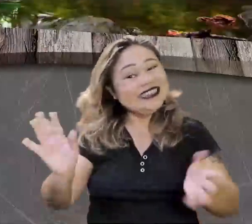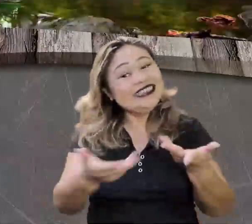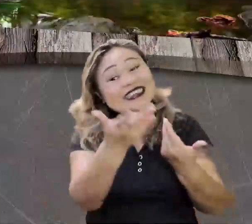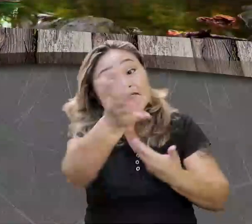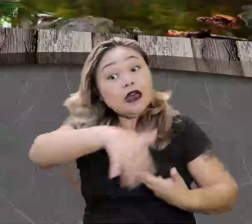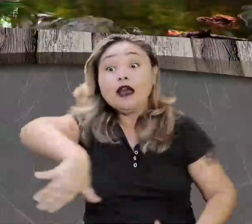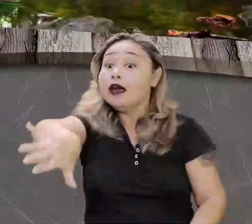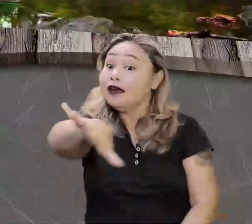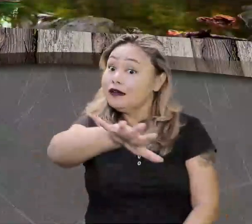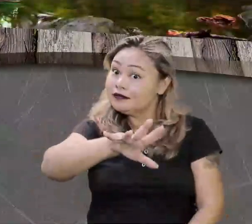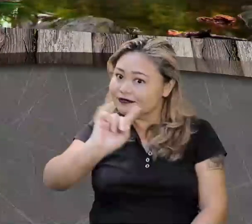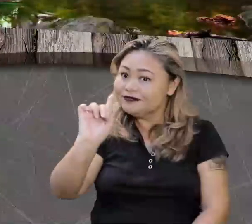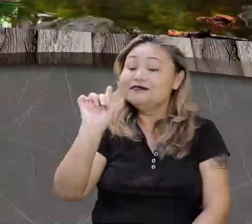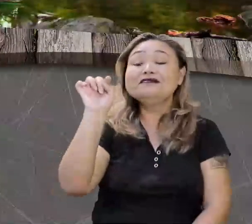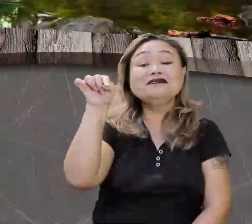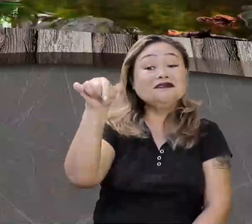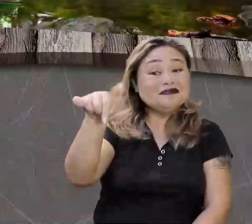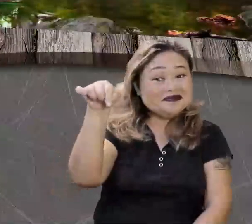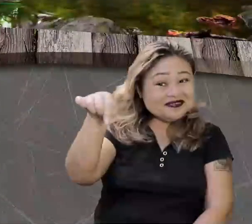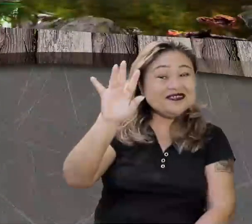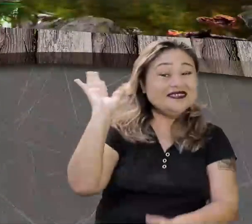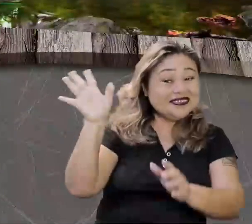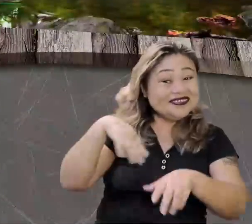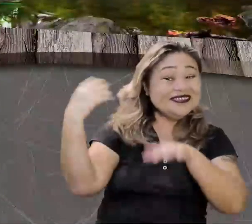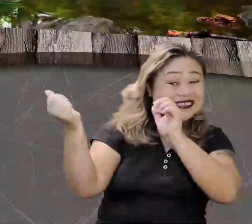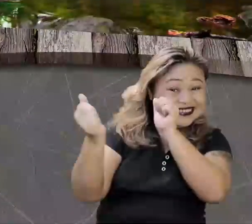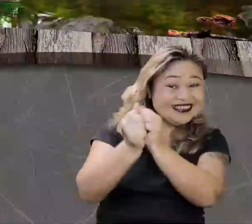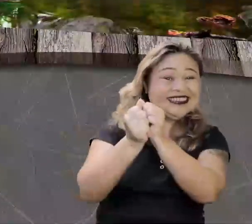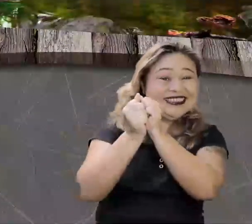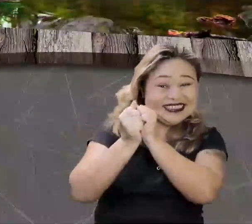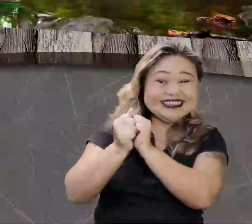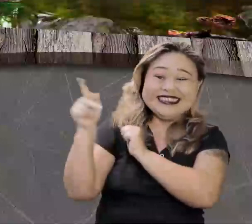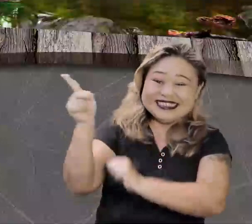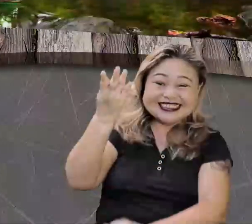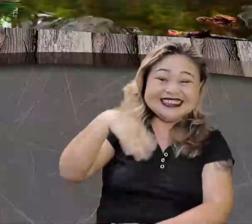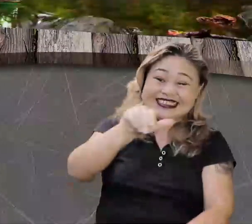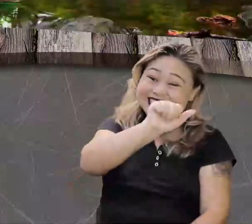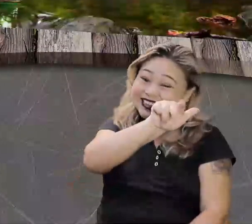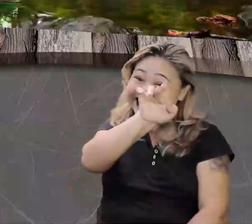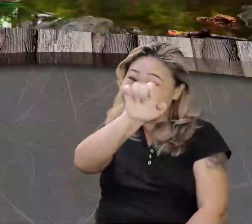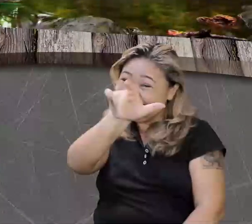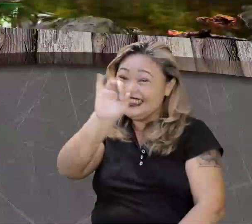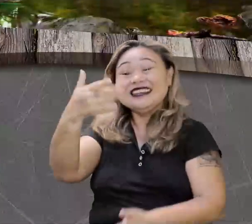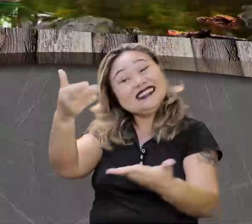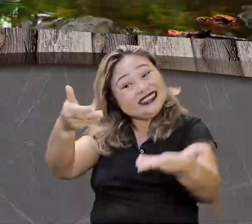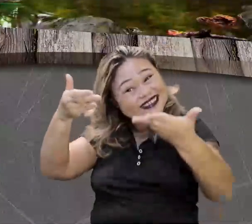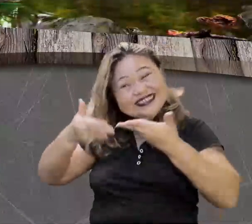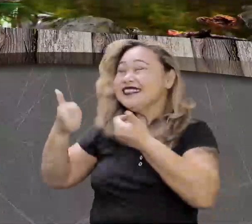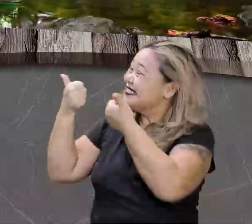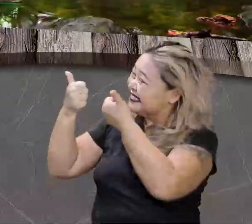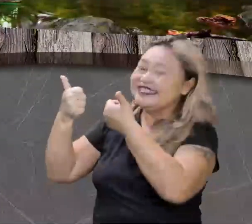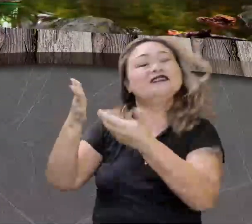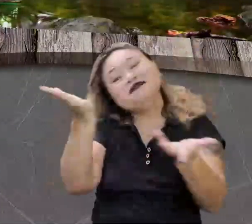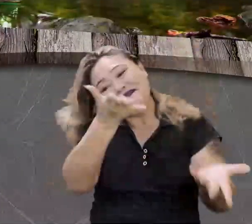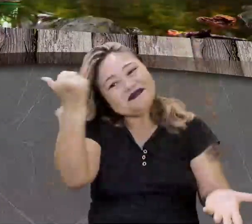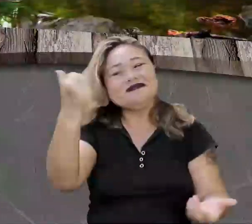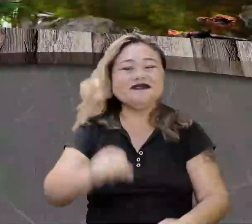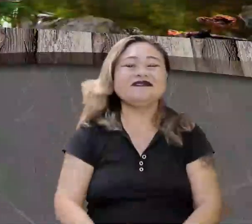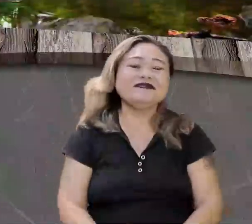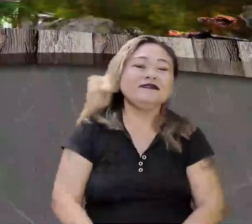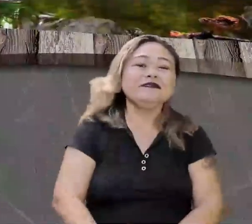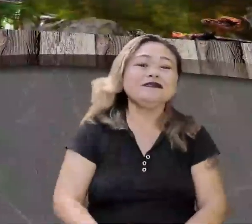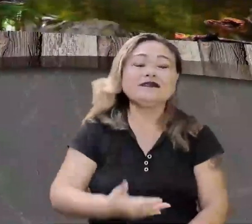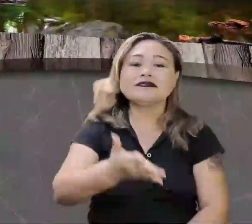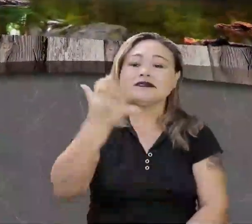E aí, galera, olha aqui quem tá com a gente, Prof. Adelina. Muito bem-vinda, Adelina. Gente, vamos.